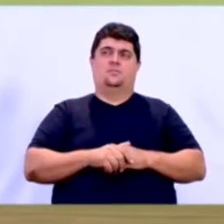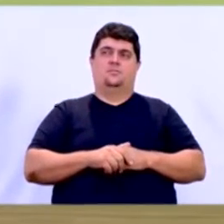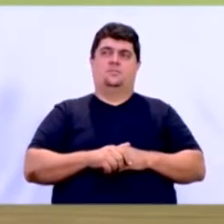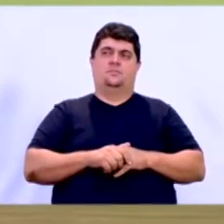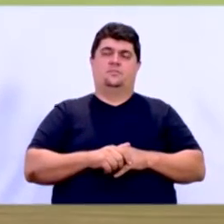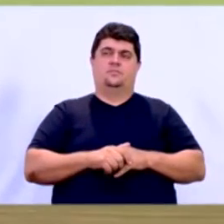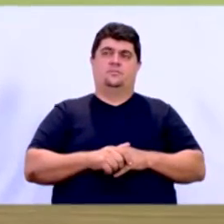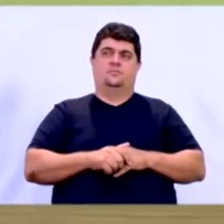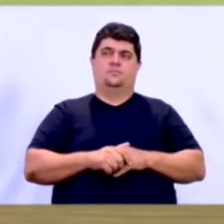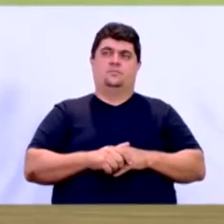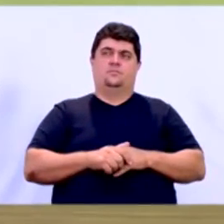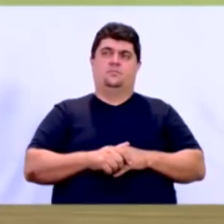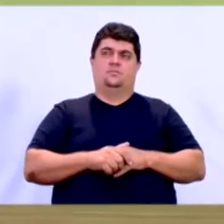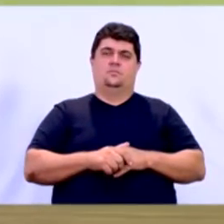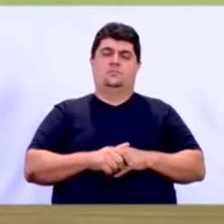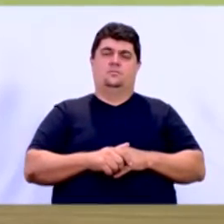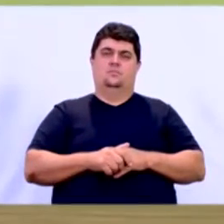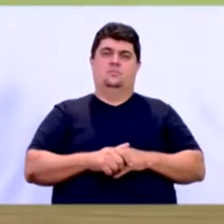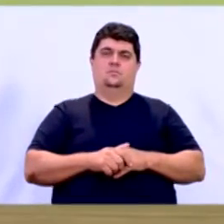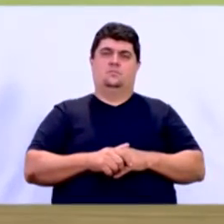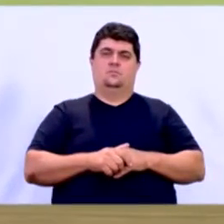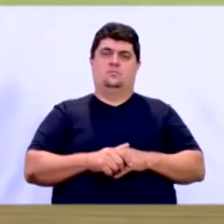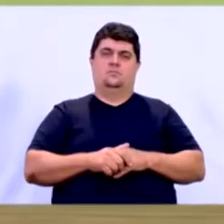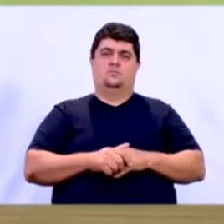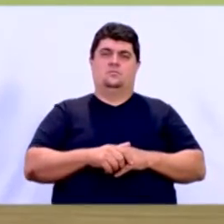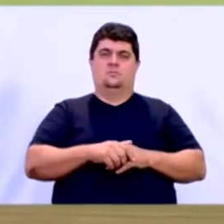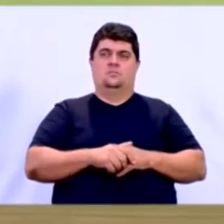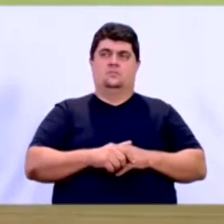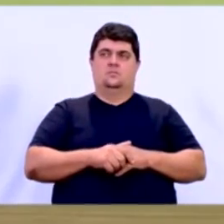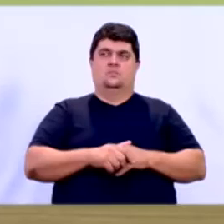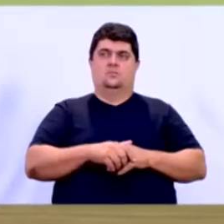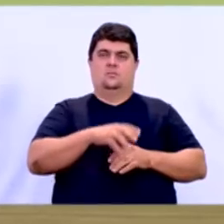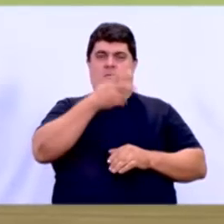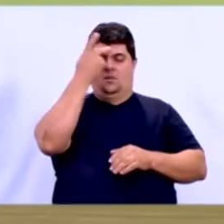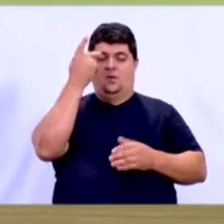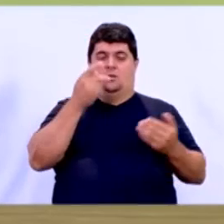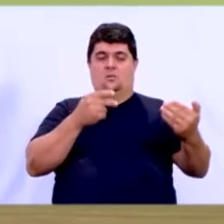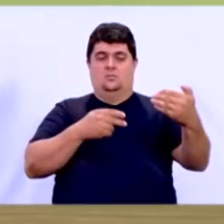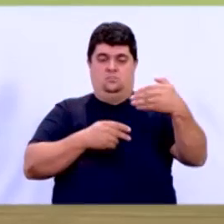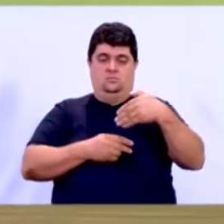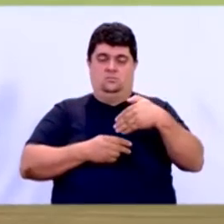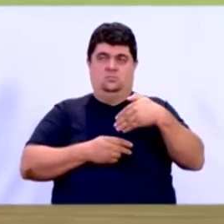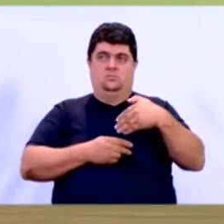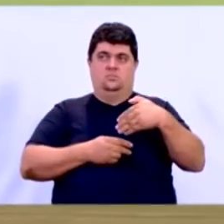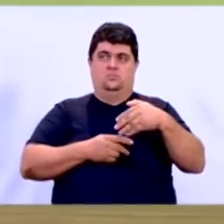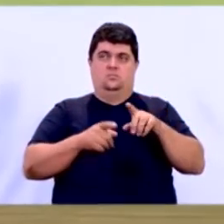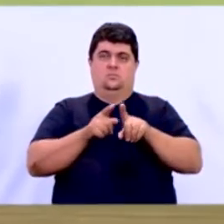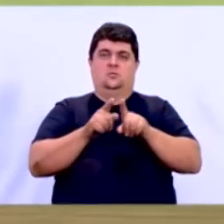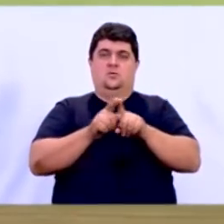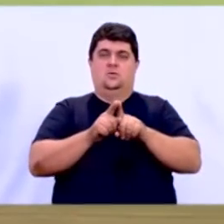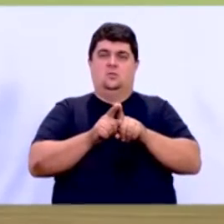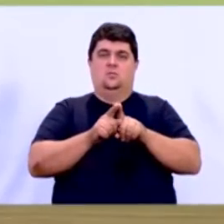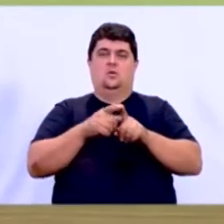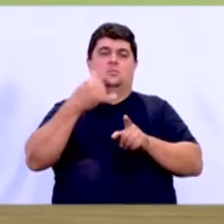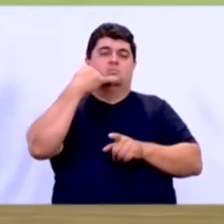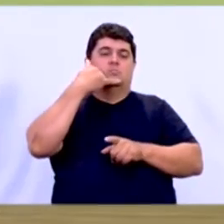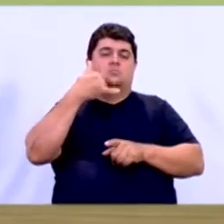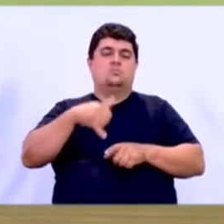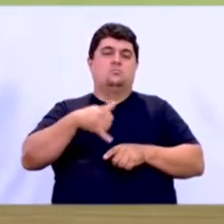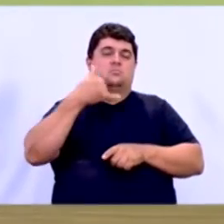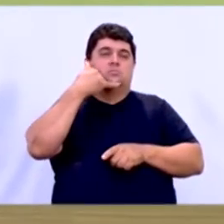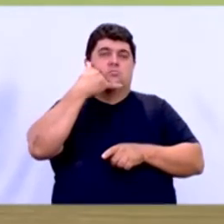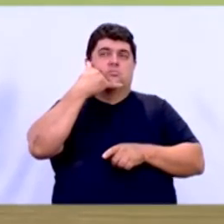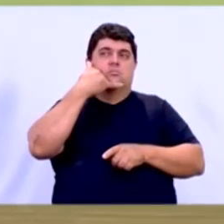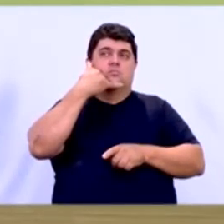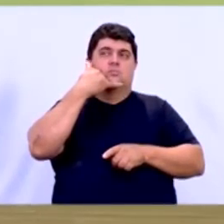tópico na questão 5, atendimento ao cliente no balcão e também o atendimento externo, por telefone.